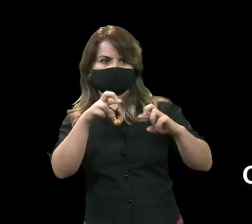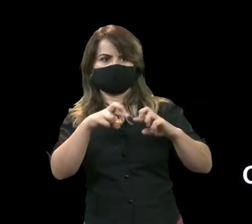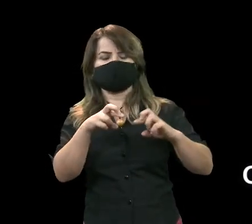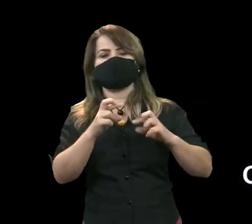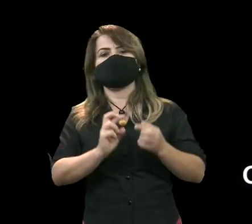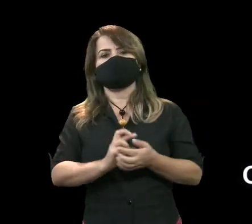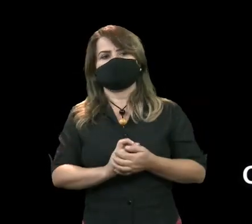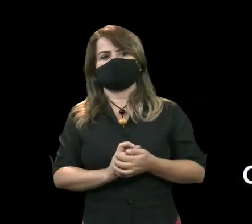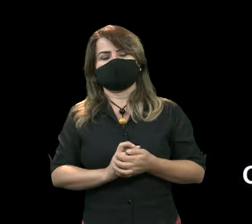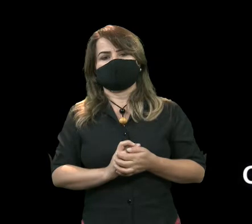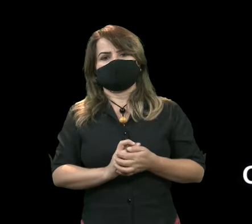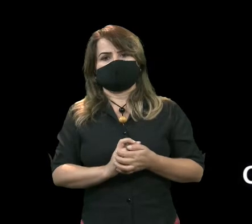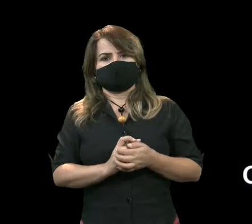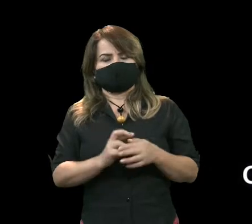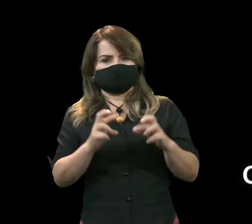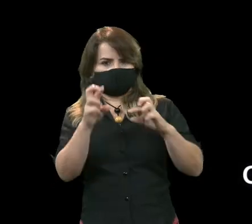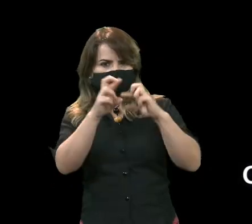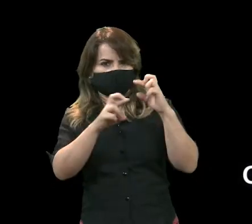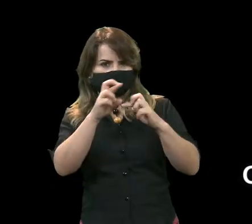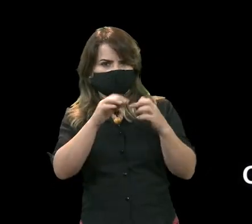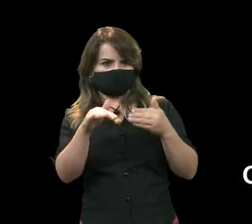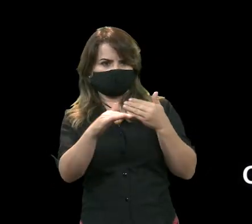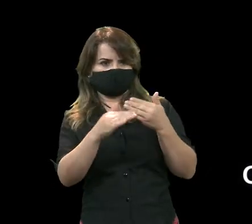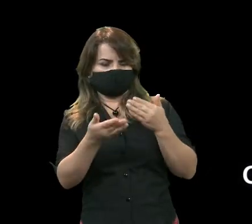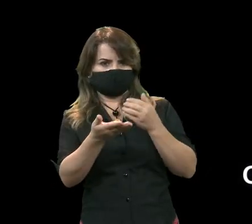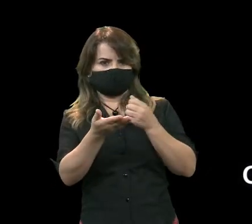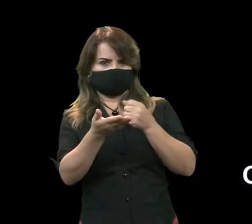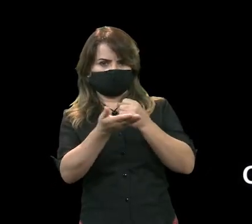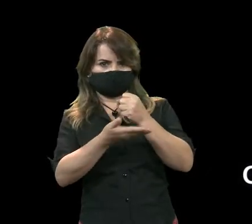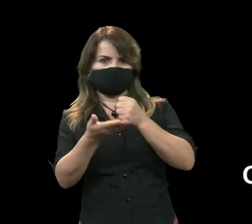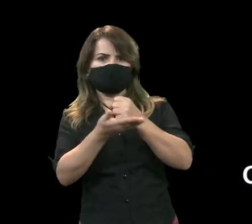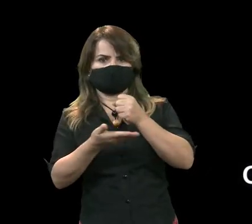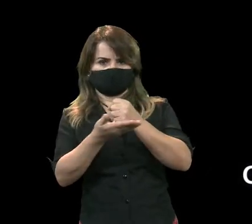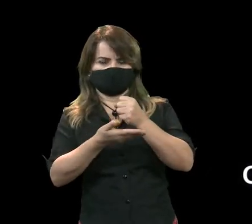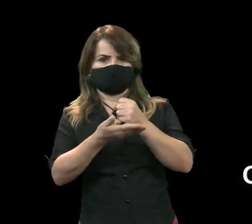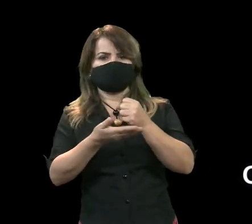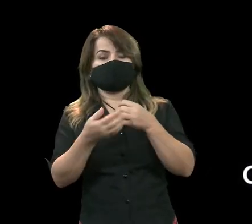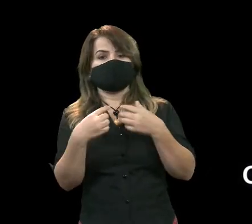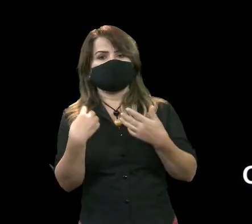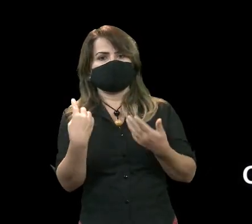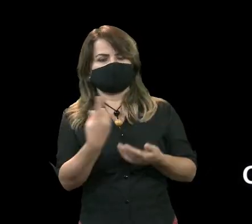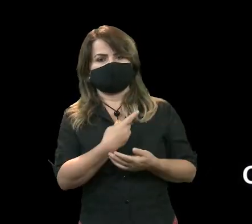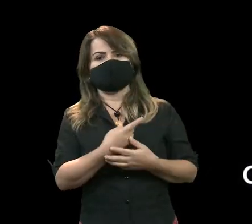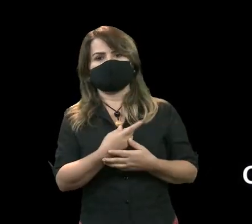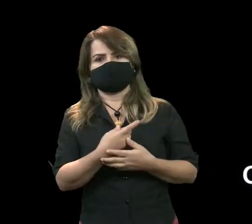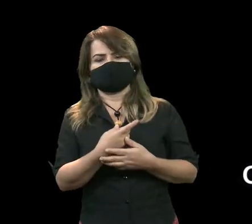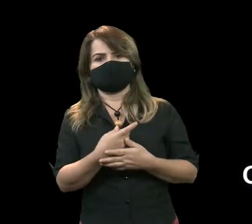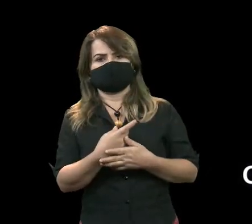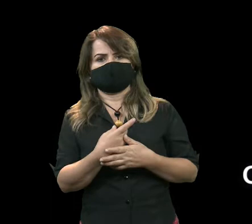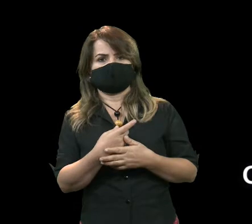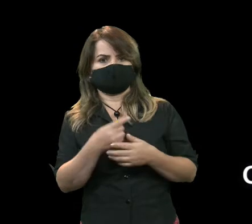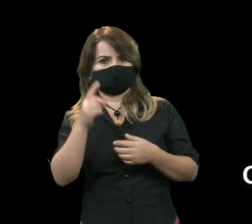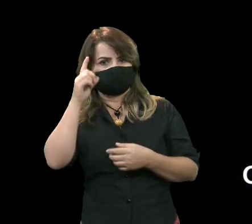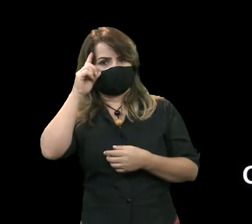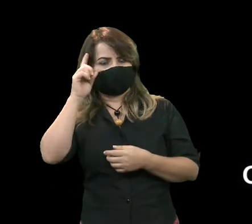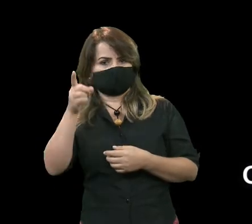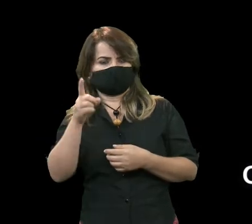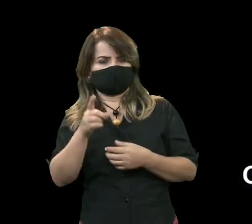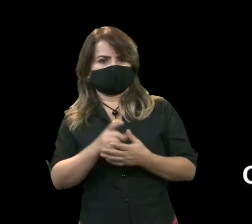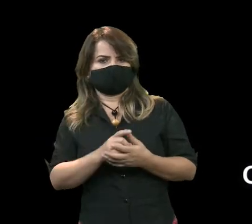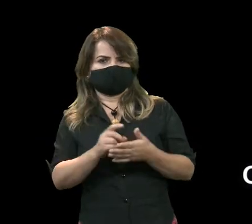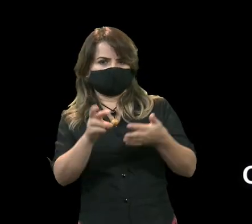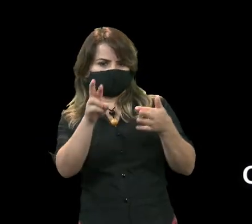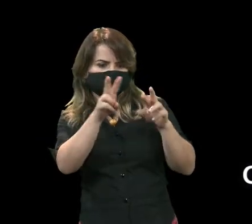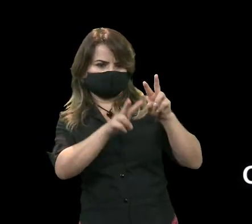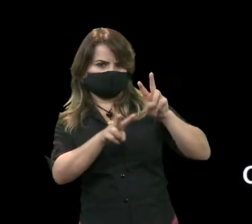contudo, ela é uma análise mais paralela à nossa. Então, como o projeto é do Poder Executivo e há um ordenamento, um